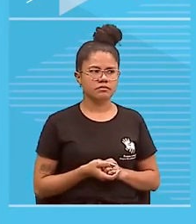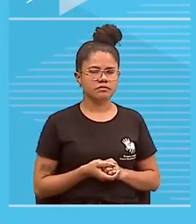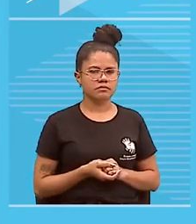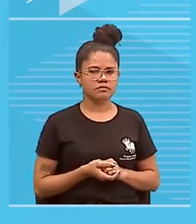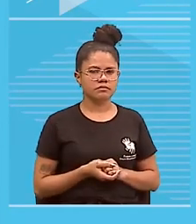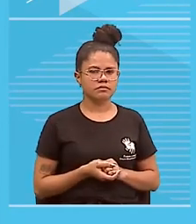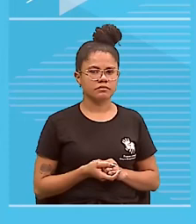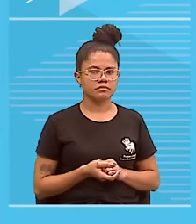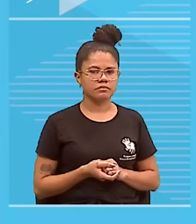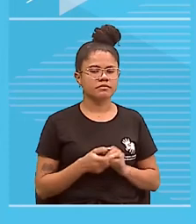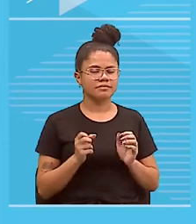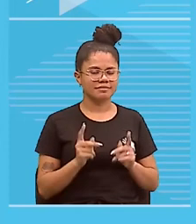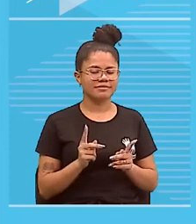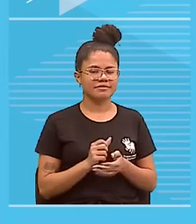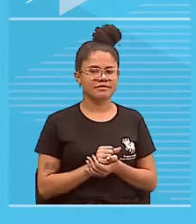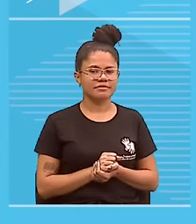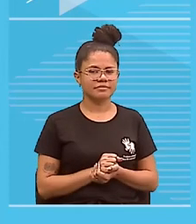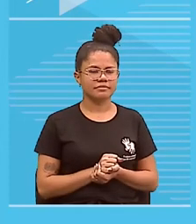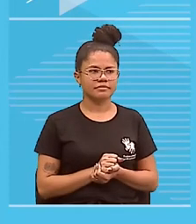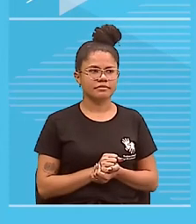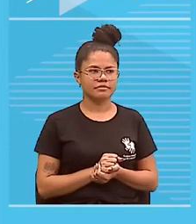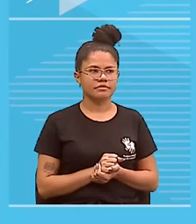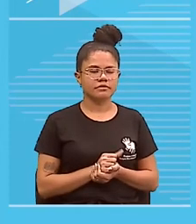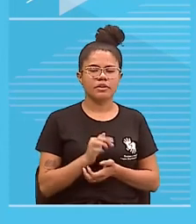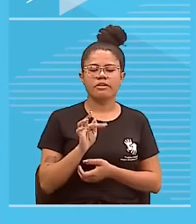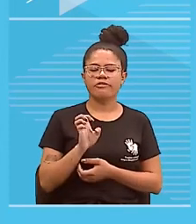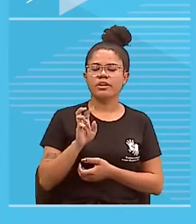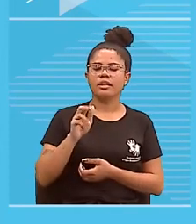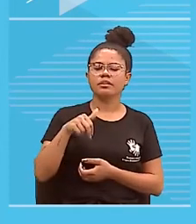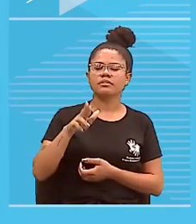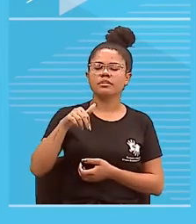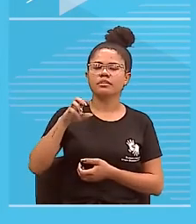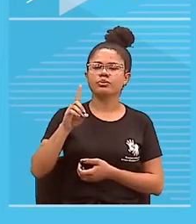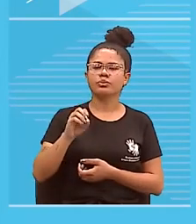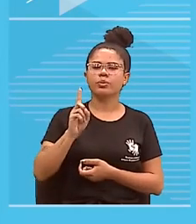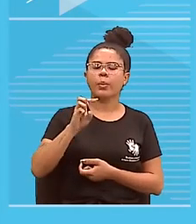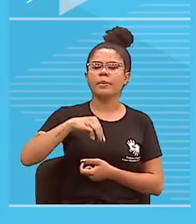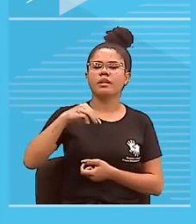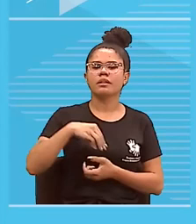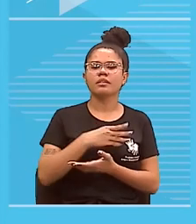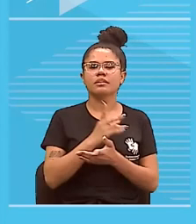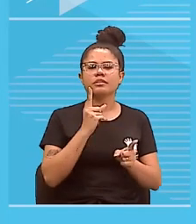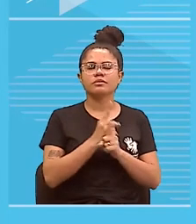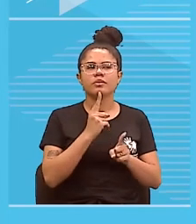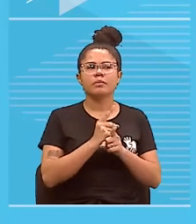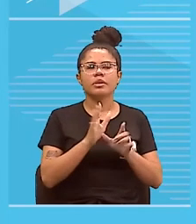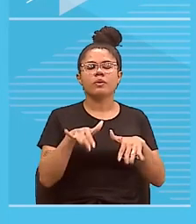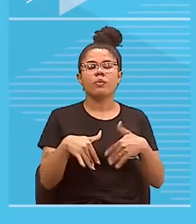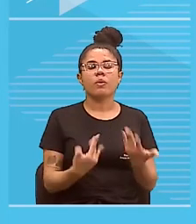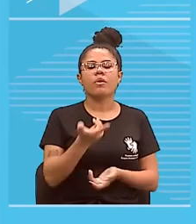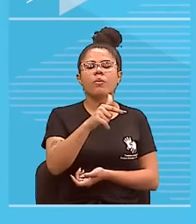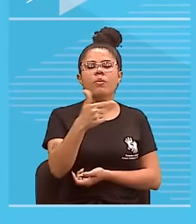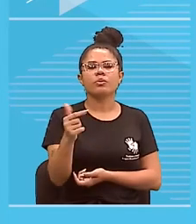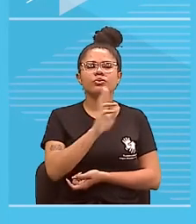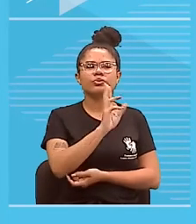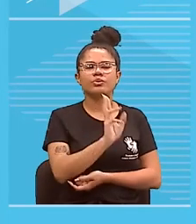Oi Pera aí né tá bom pois é Fernando Bora dar um minutinho para elas encontrarem a outra função só